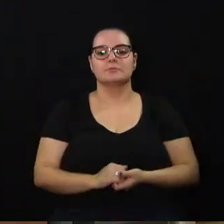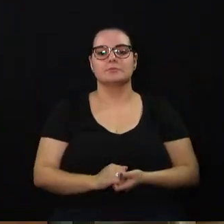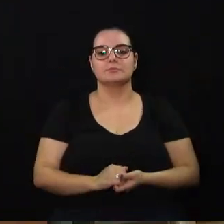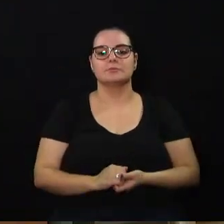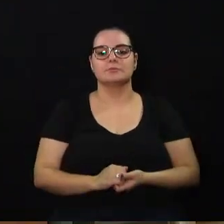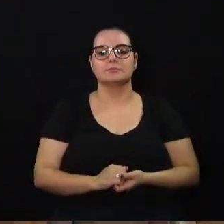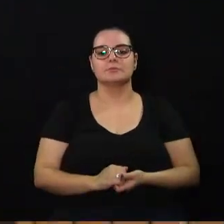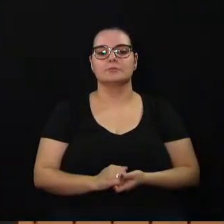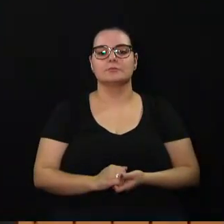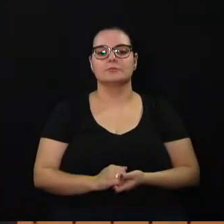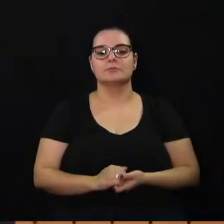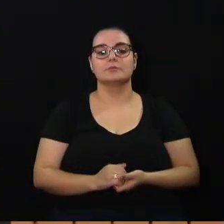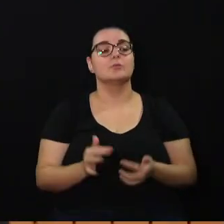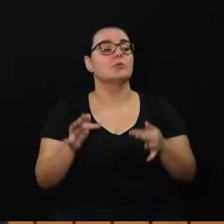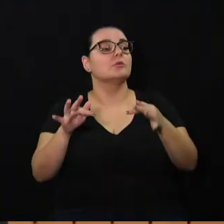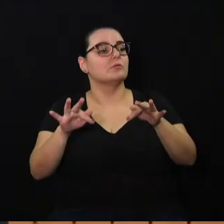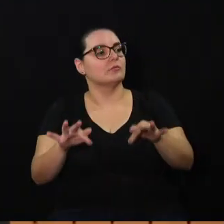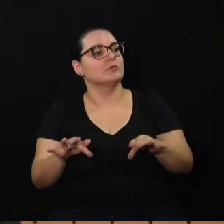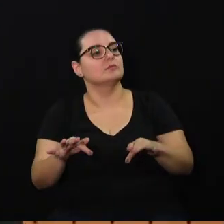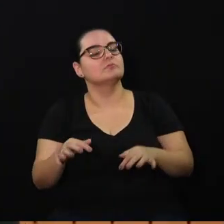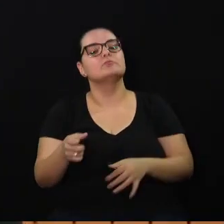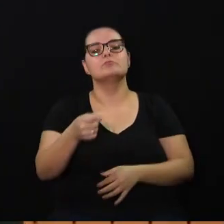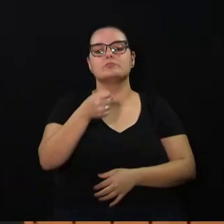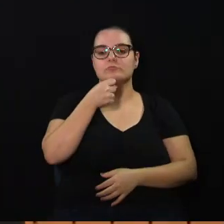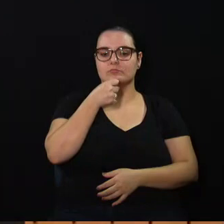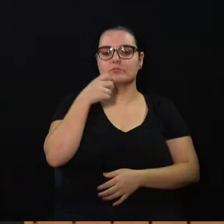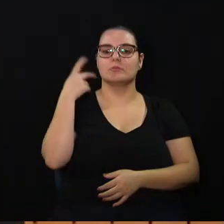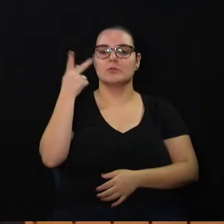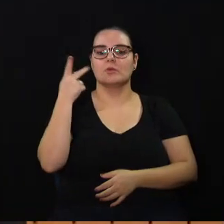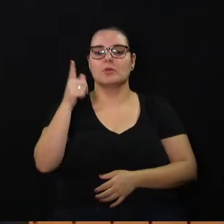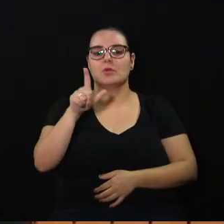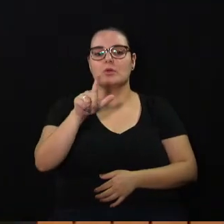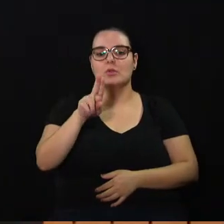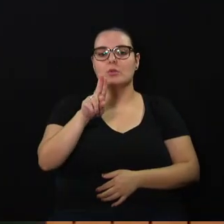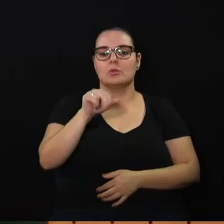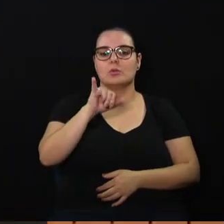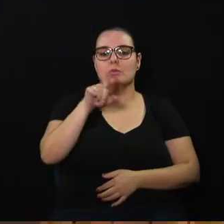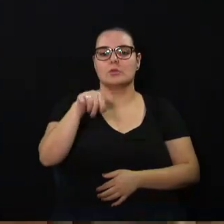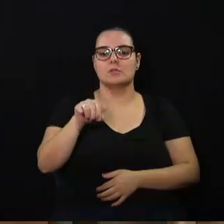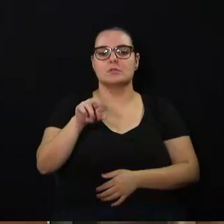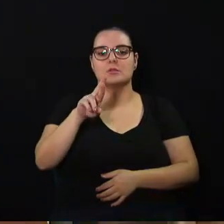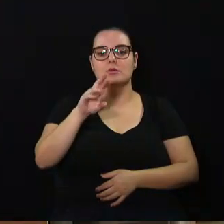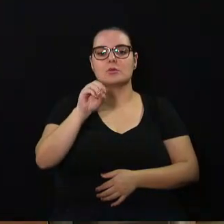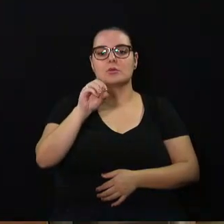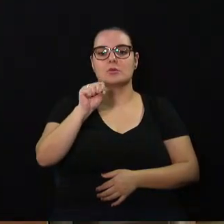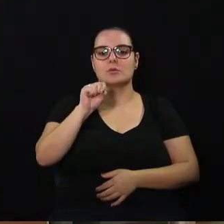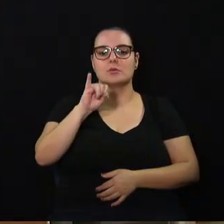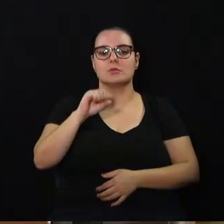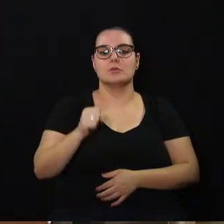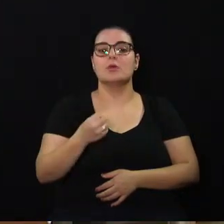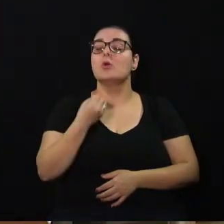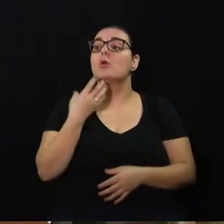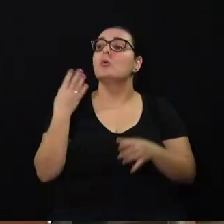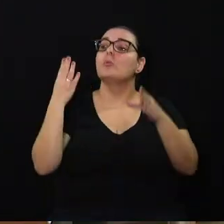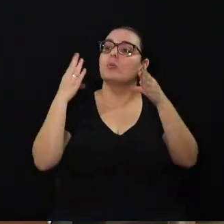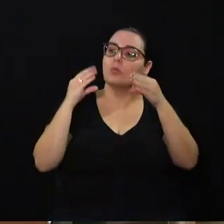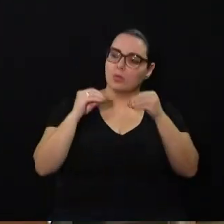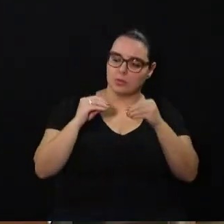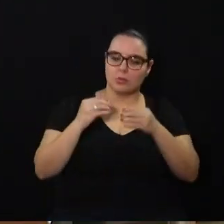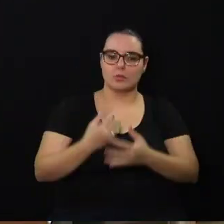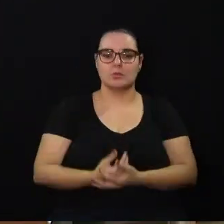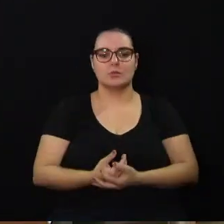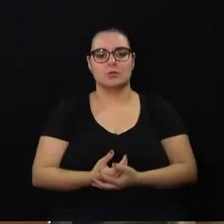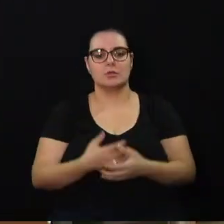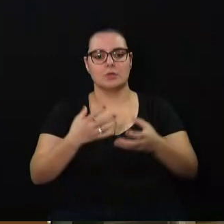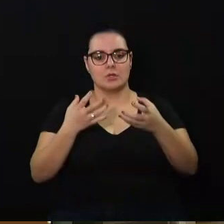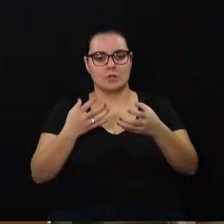por fim passamos a palavra ao vereador luiz azzini boa noite ela